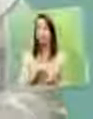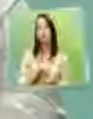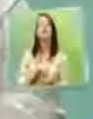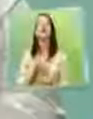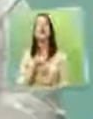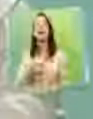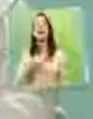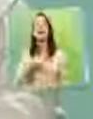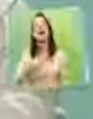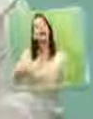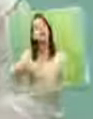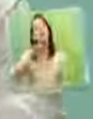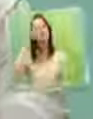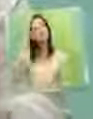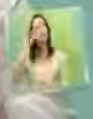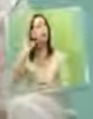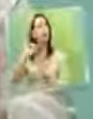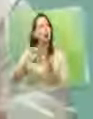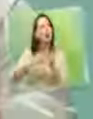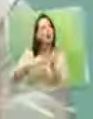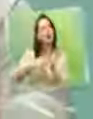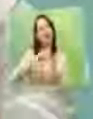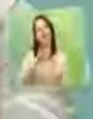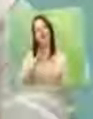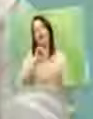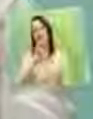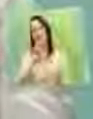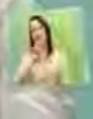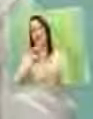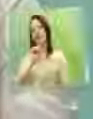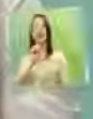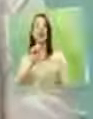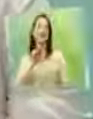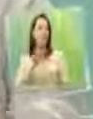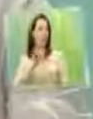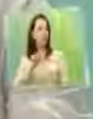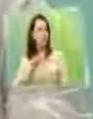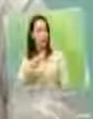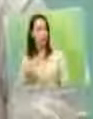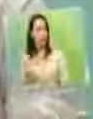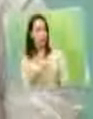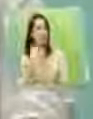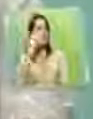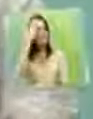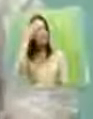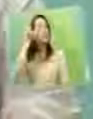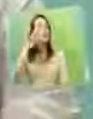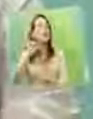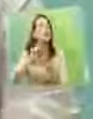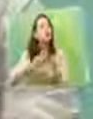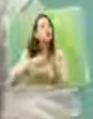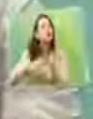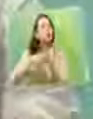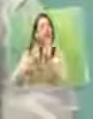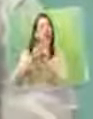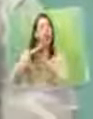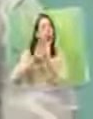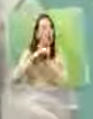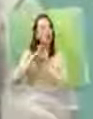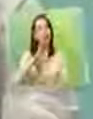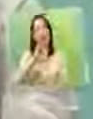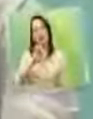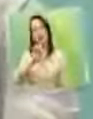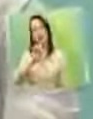lugar, vamos pensar primeiro no tema da cidadania, né? Primeira coisa que eu tenho que saber é o conceito de cidadania, com que conceito que